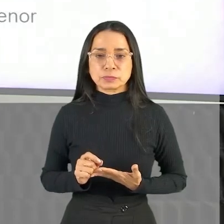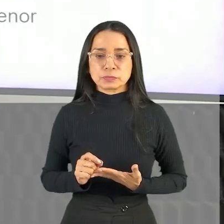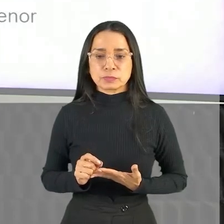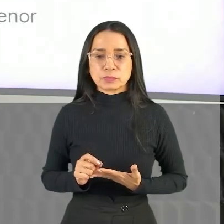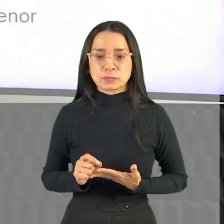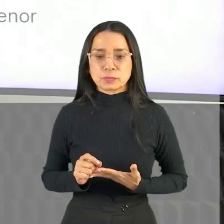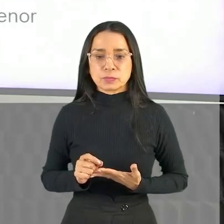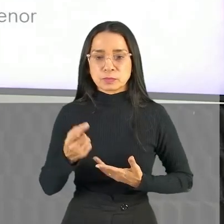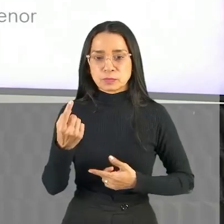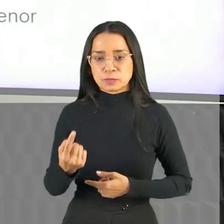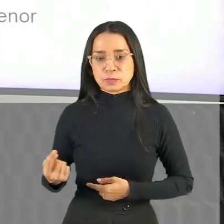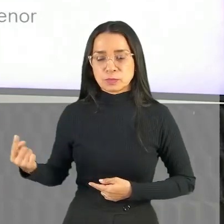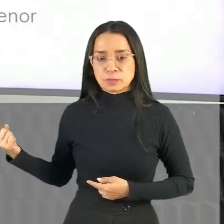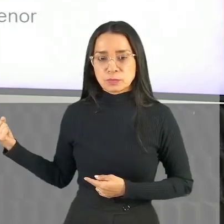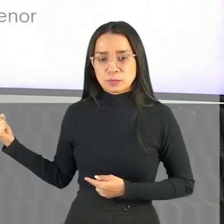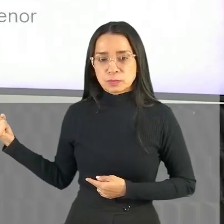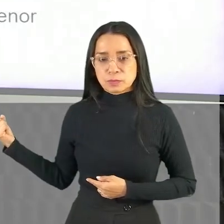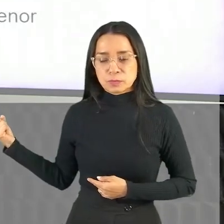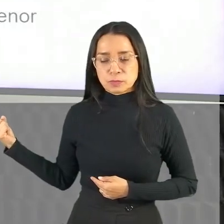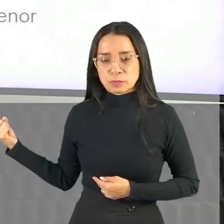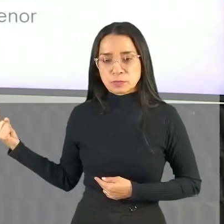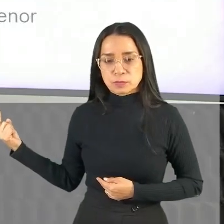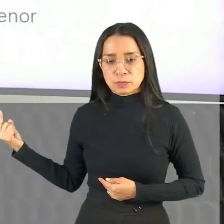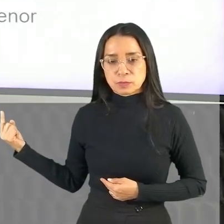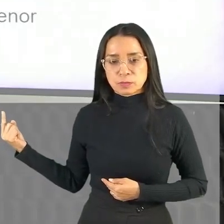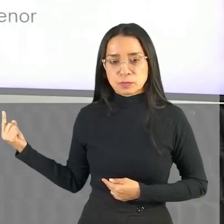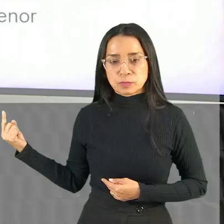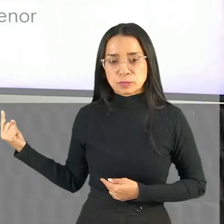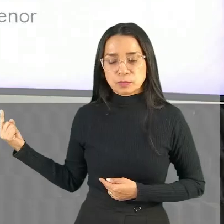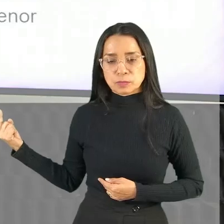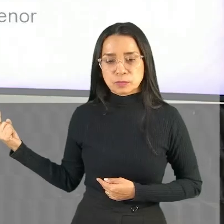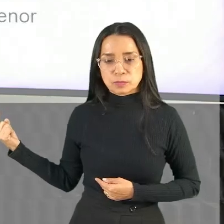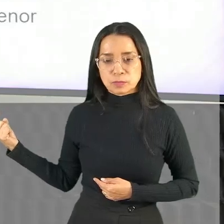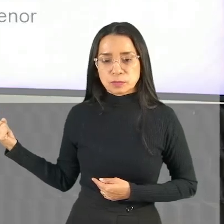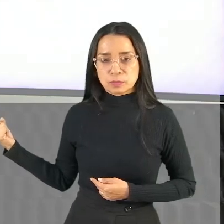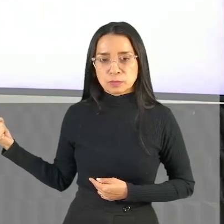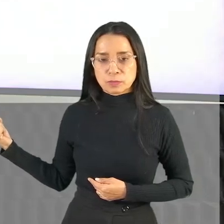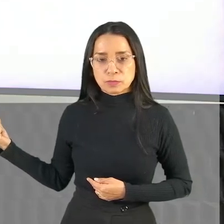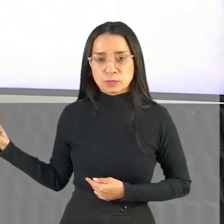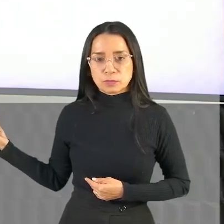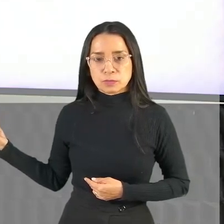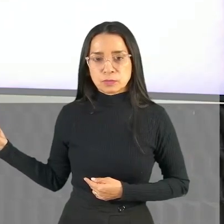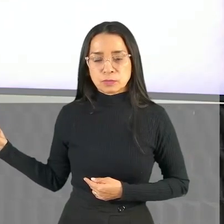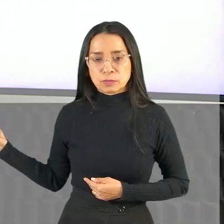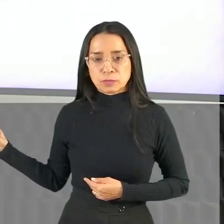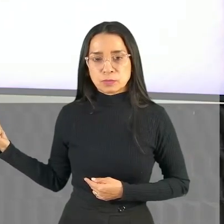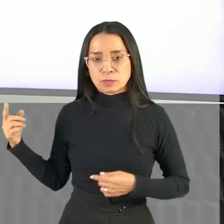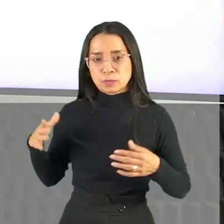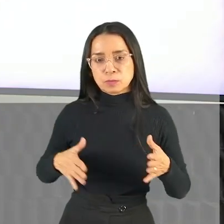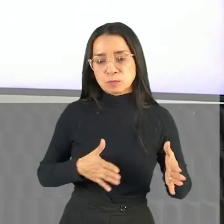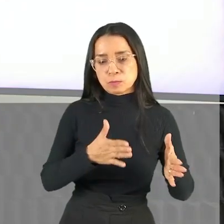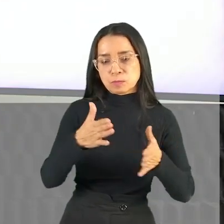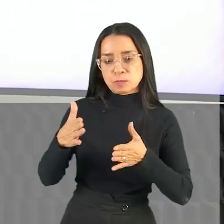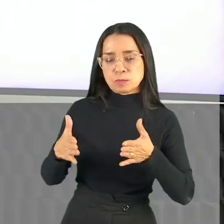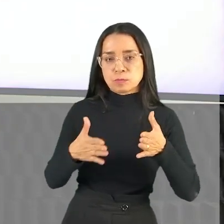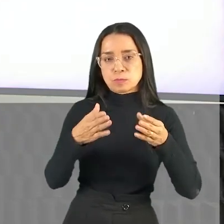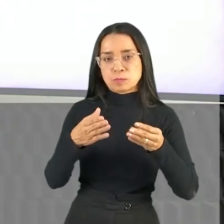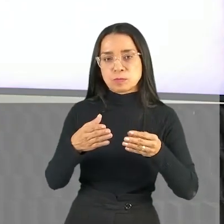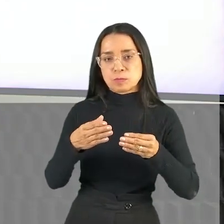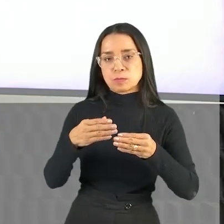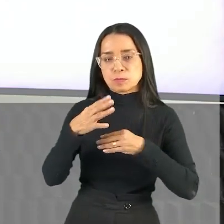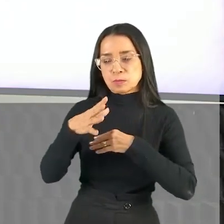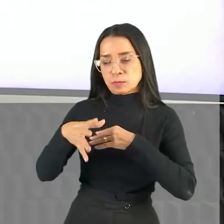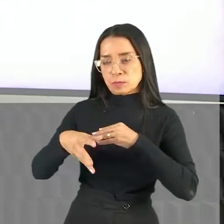ainda, outros compostos orgânicos são catabolizados pelos seres com menor rendimento energético, produzindo